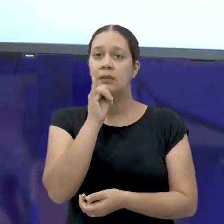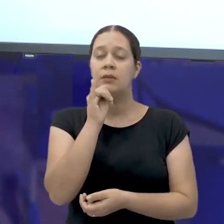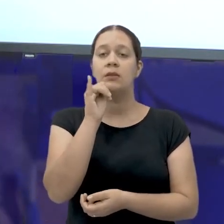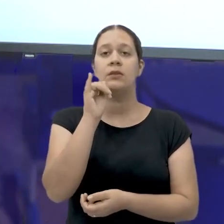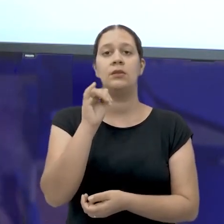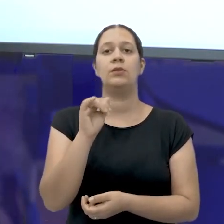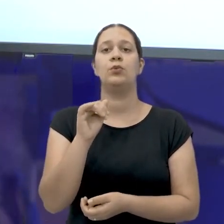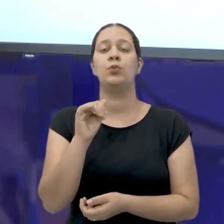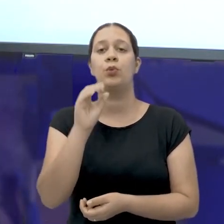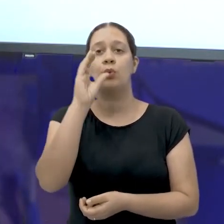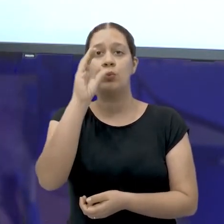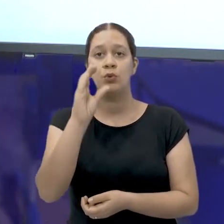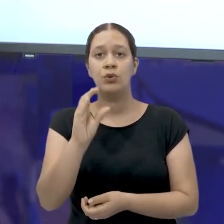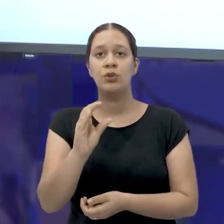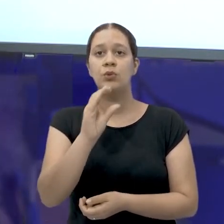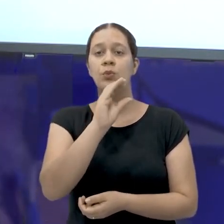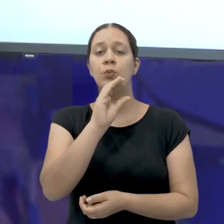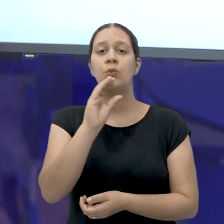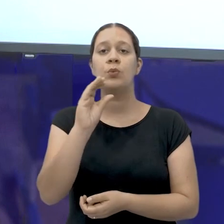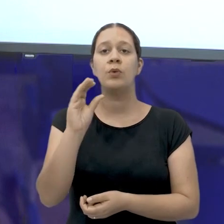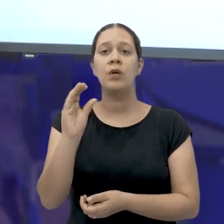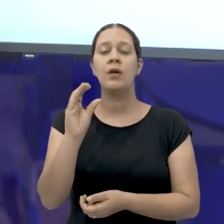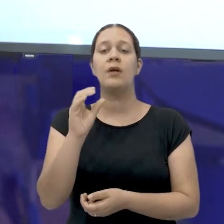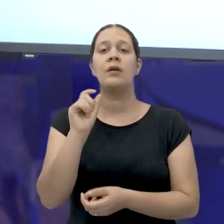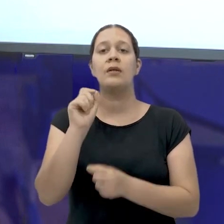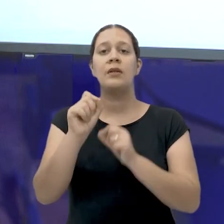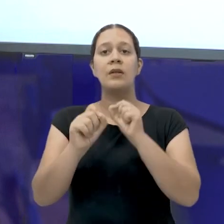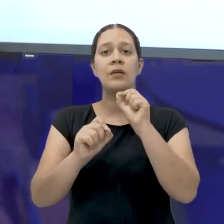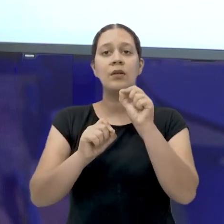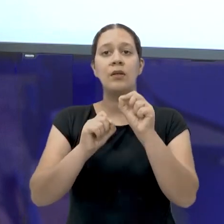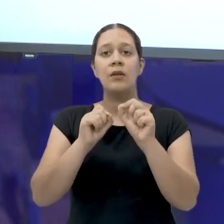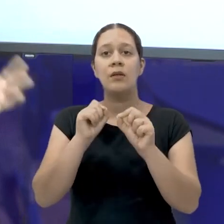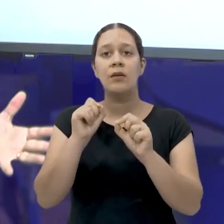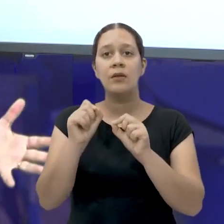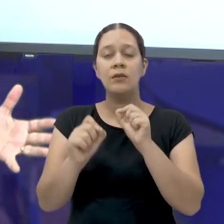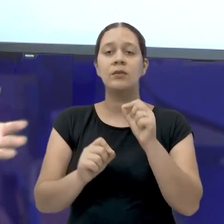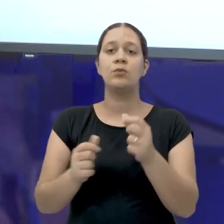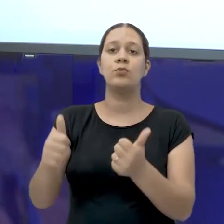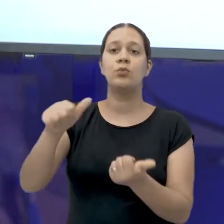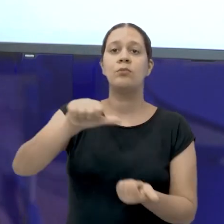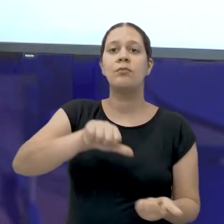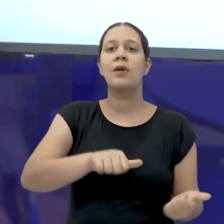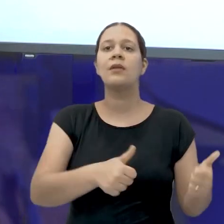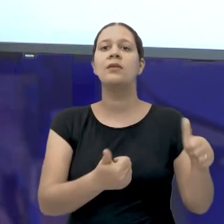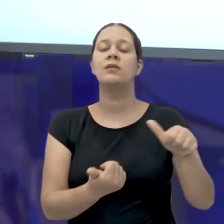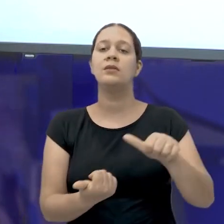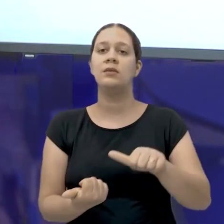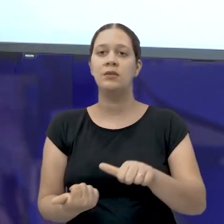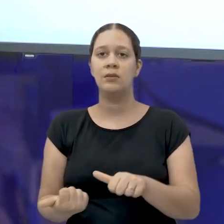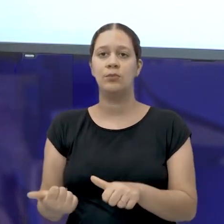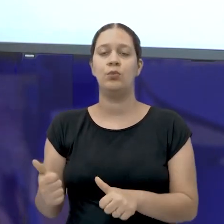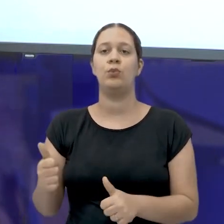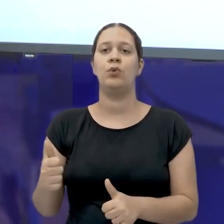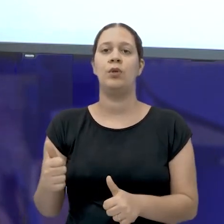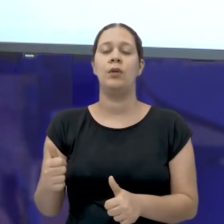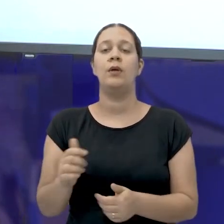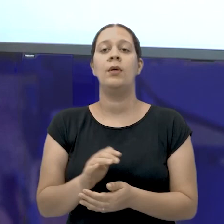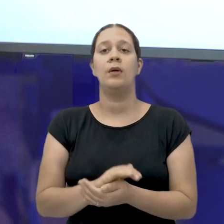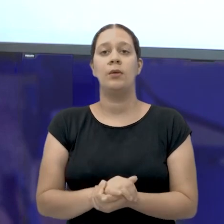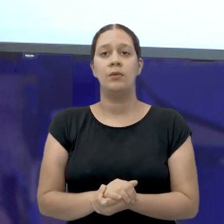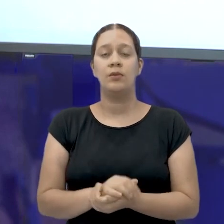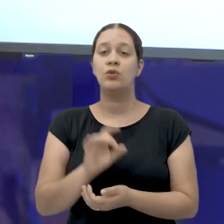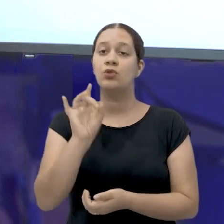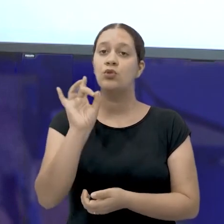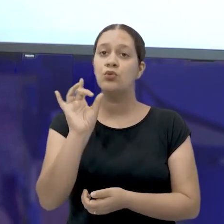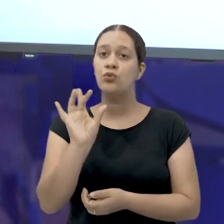é iniciado no cristianismo quem passa pelo rito do batismo. Entendeu? Pois bem, só